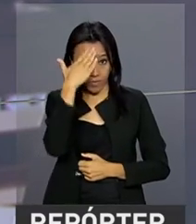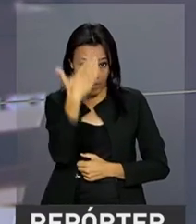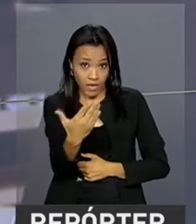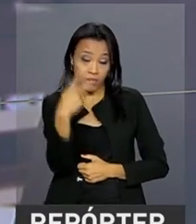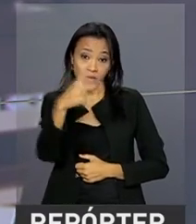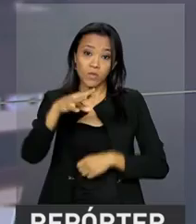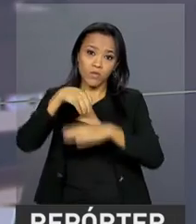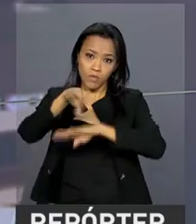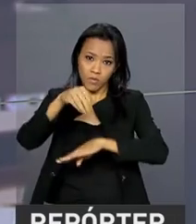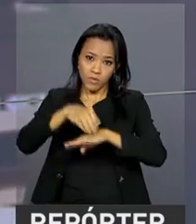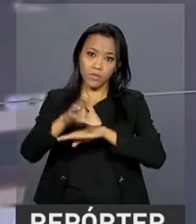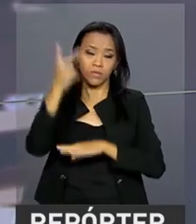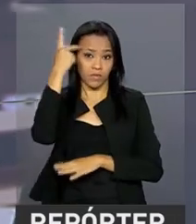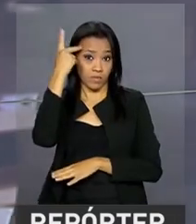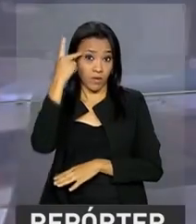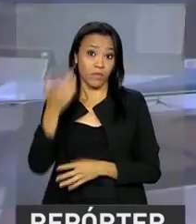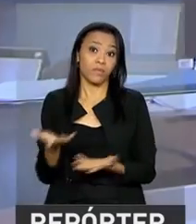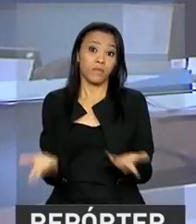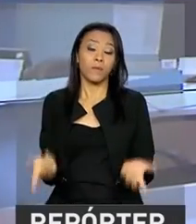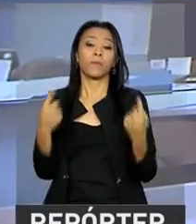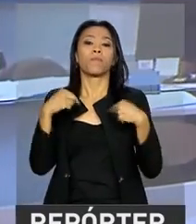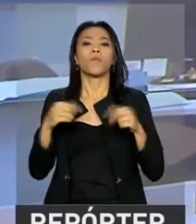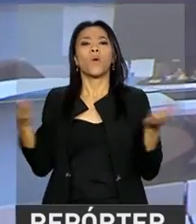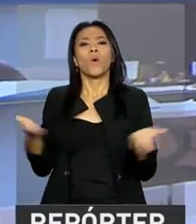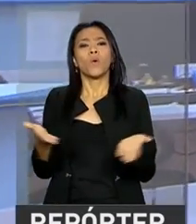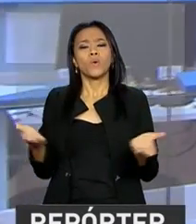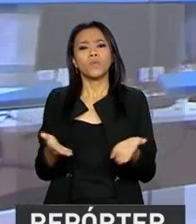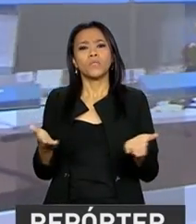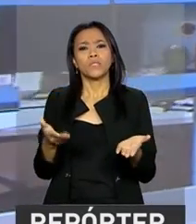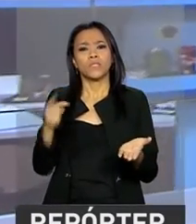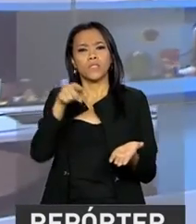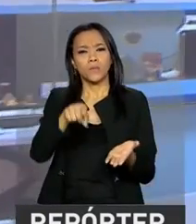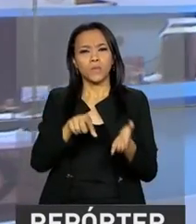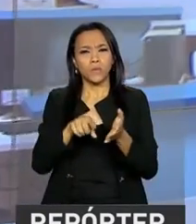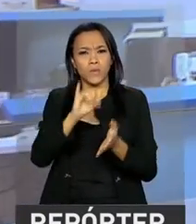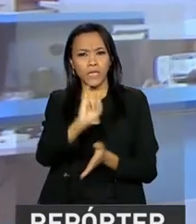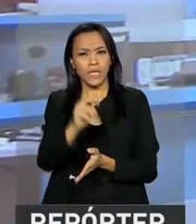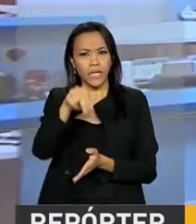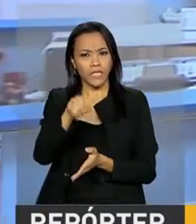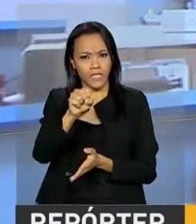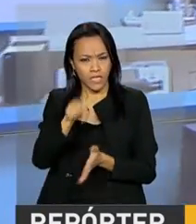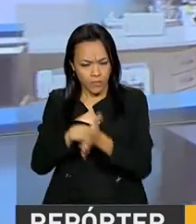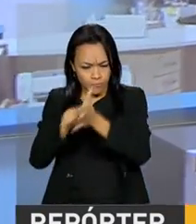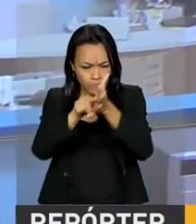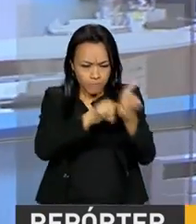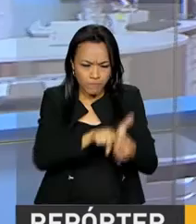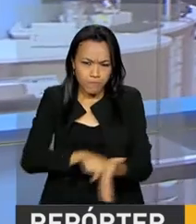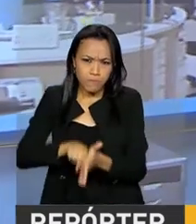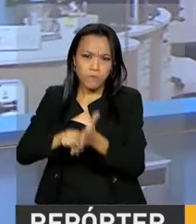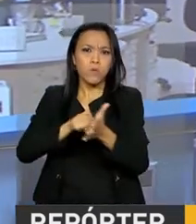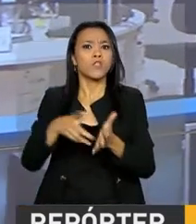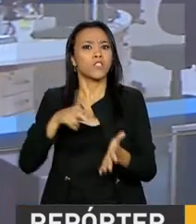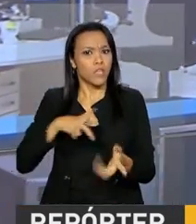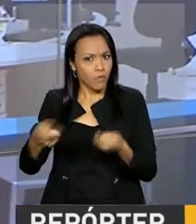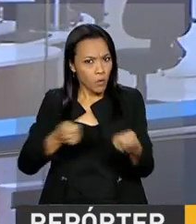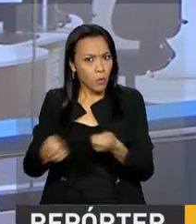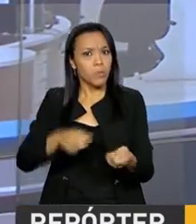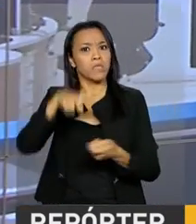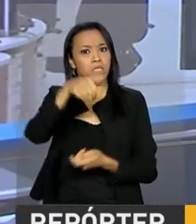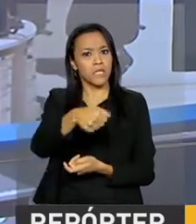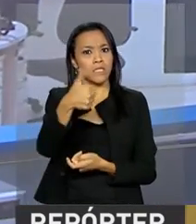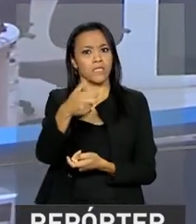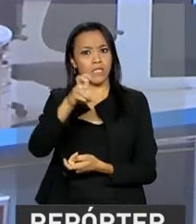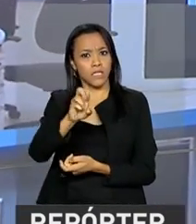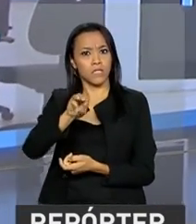informações de são paulo e olha o pente fino do inss já rendeu uma economia de 715 milhões de reais